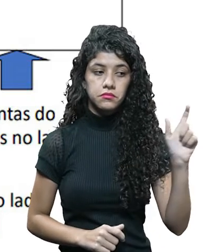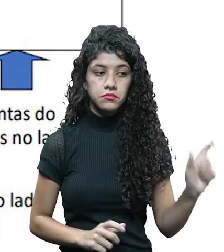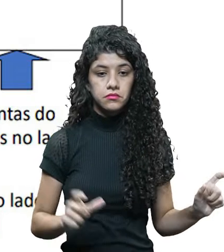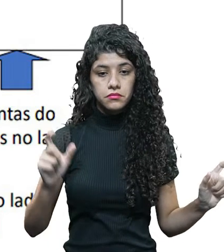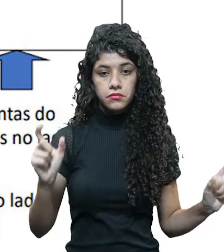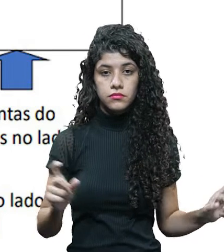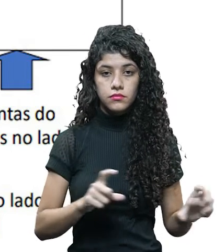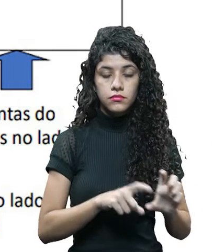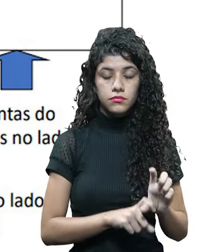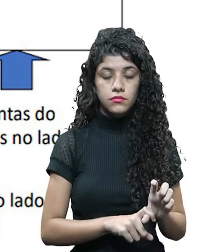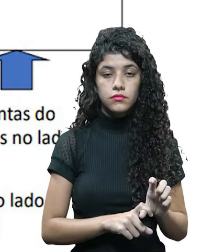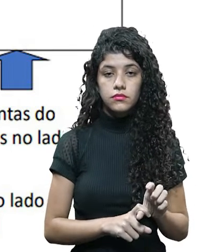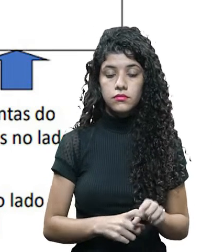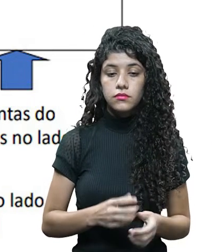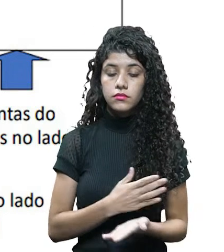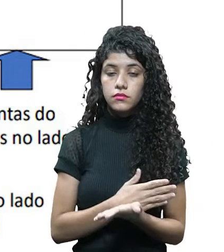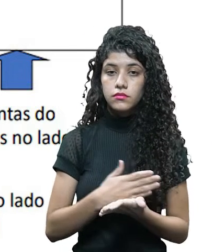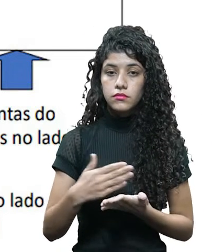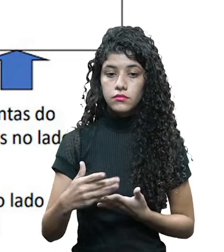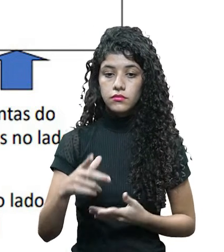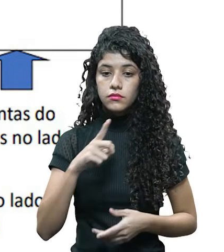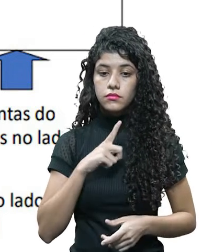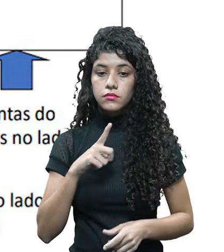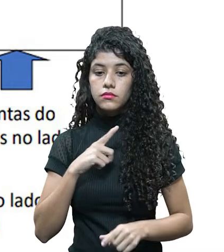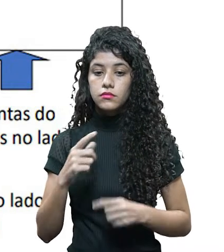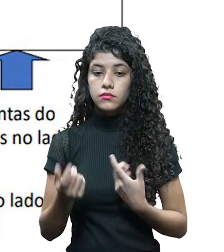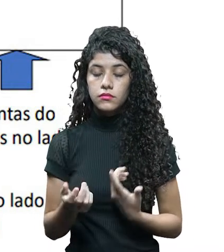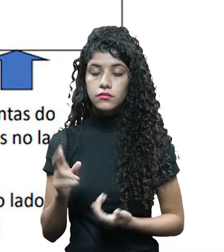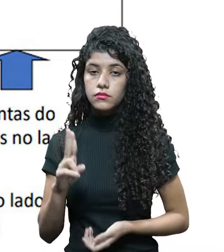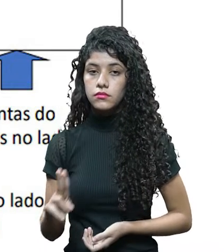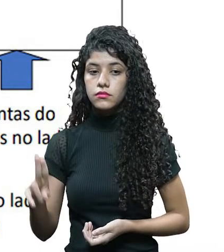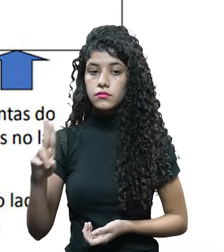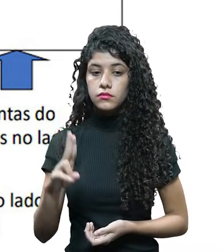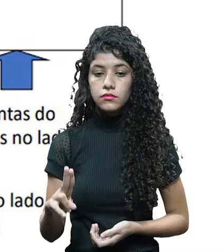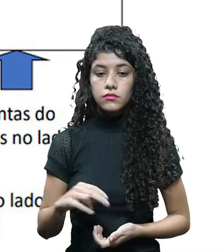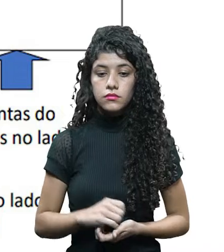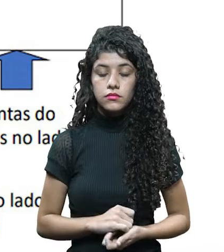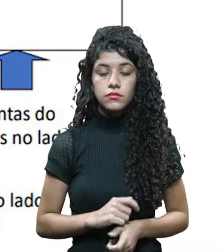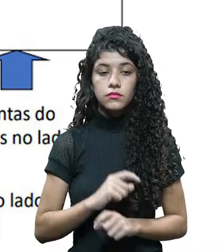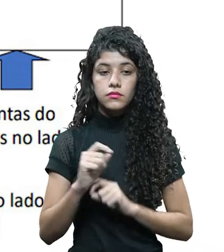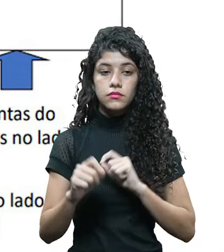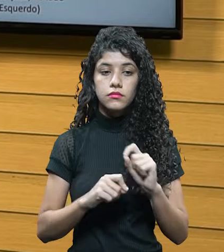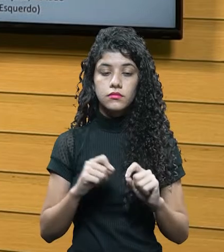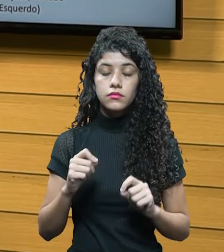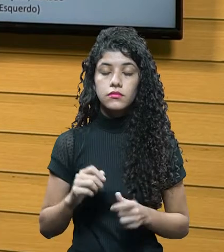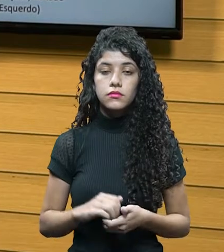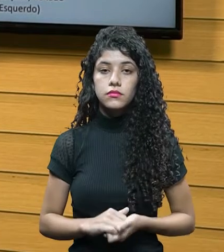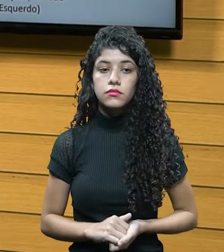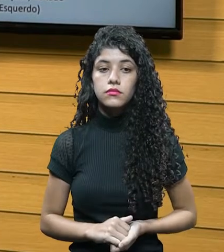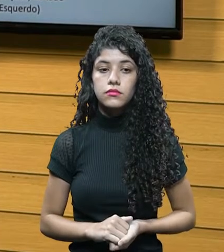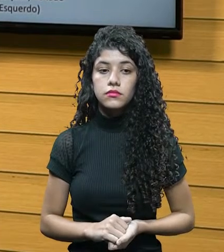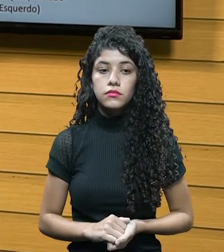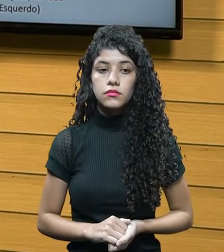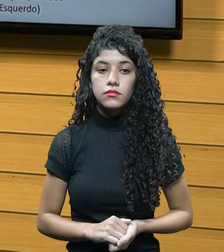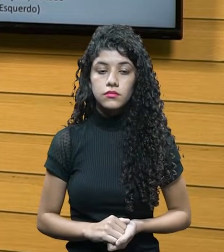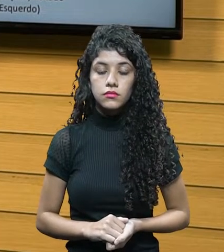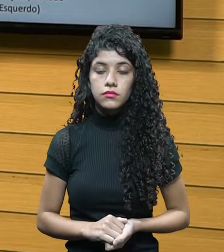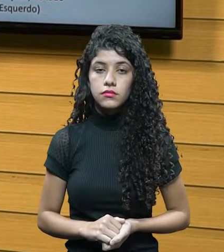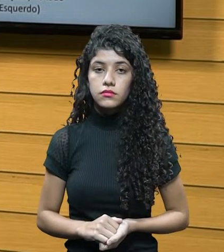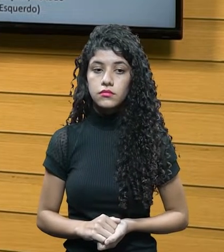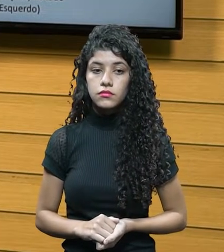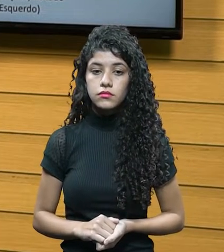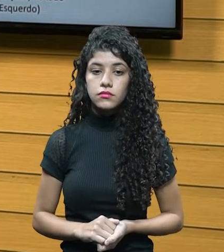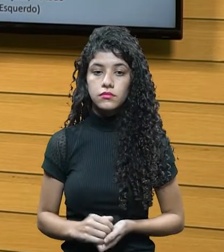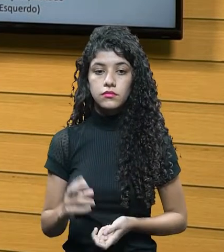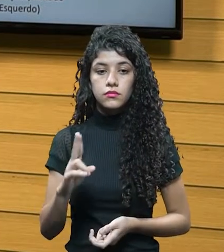débito tem um crédito, para cada origem tem uma aplicação, que é justamente o que é colocado